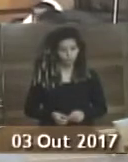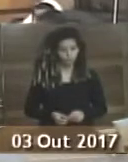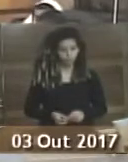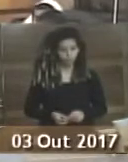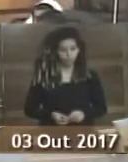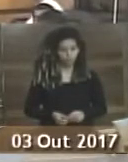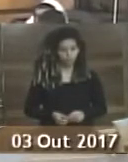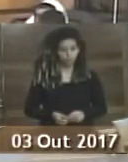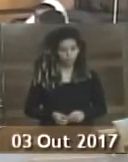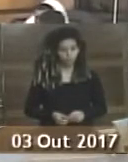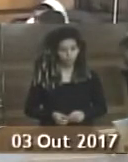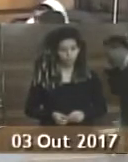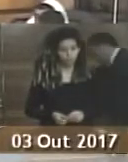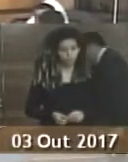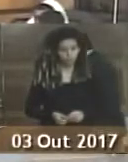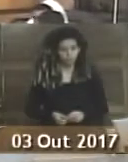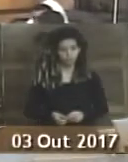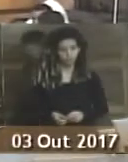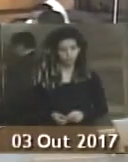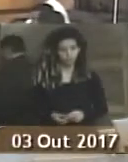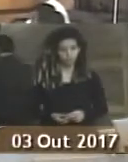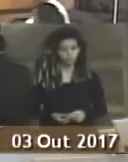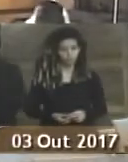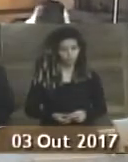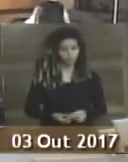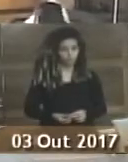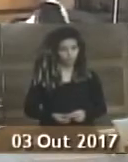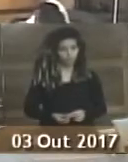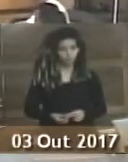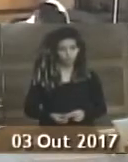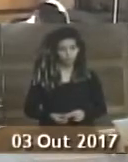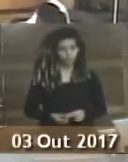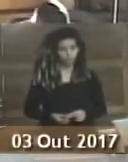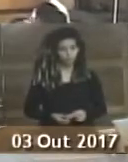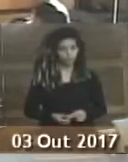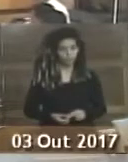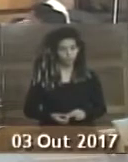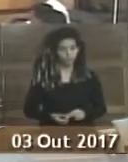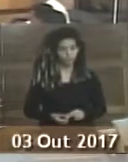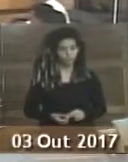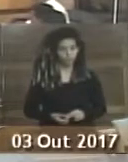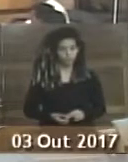Coelho? Coelho? Marquinhos Coelho?